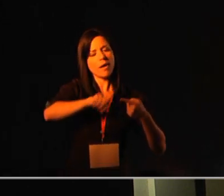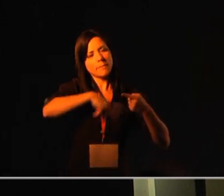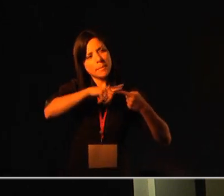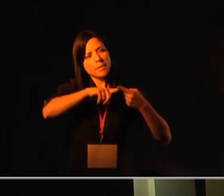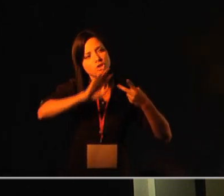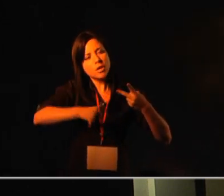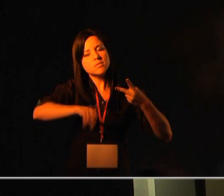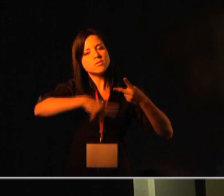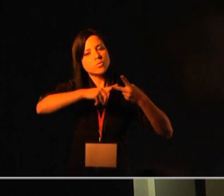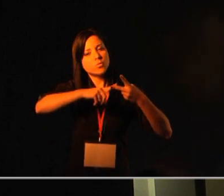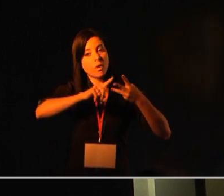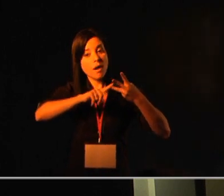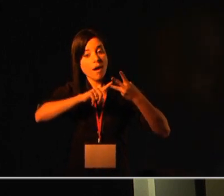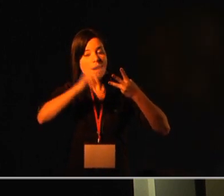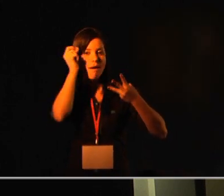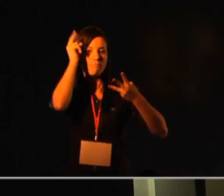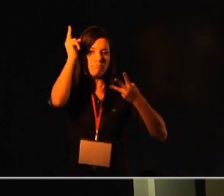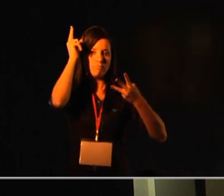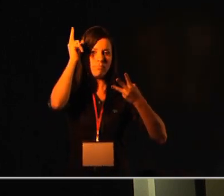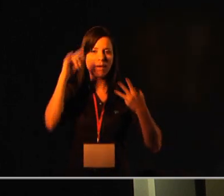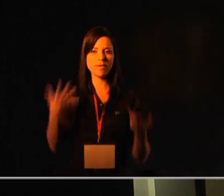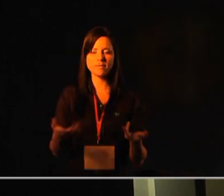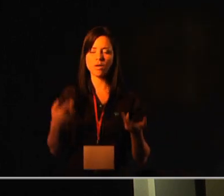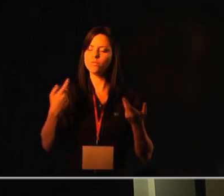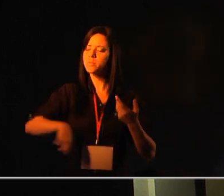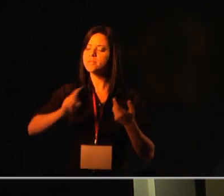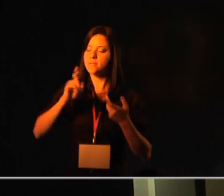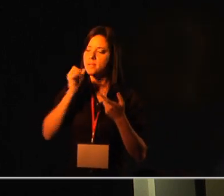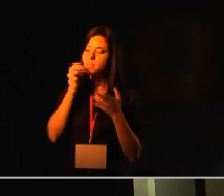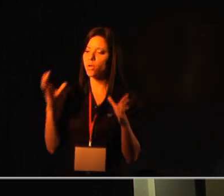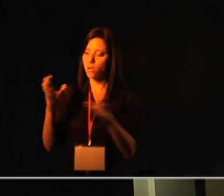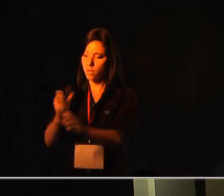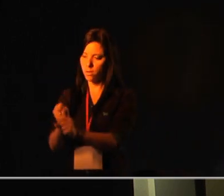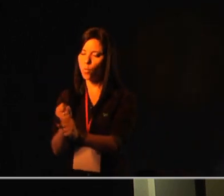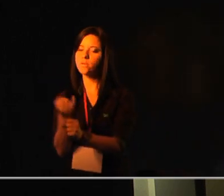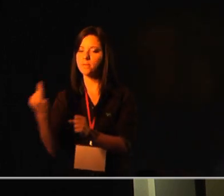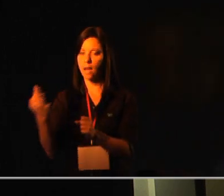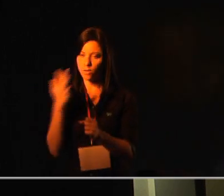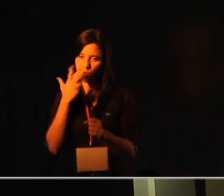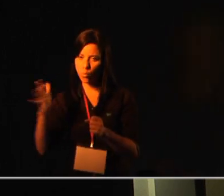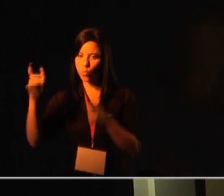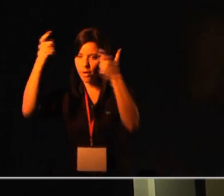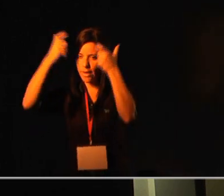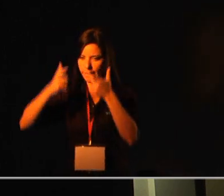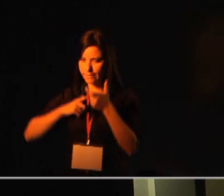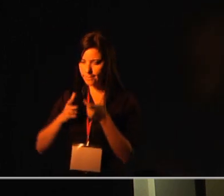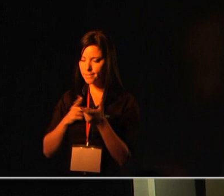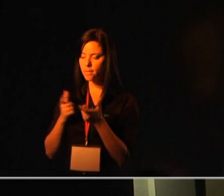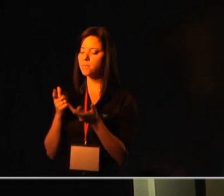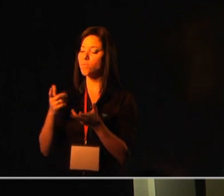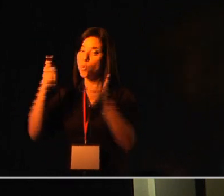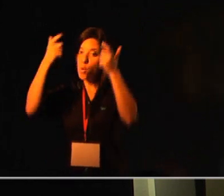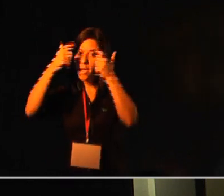dele, ele precisava mensurar a quantidade de ouro que a coroa tinha. O rei mandou. Que ele tinha pesquisado muito,